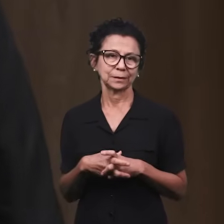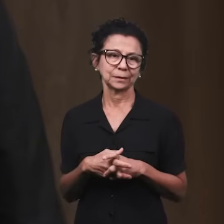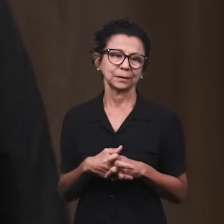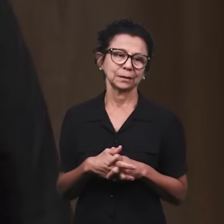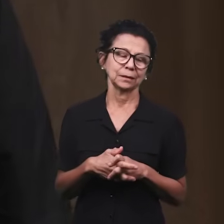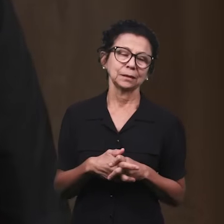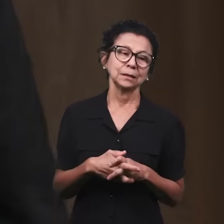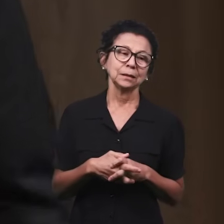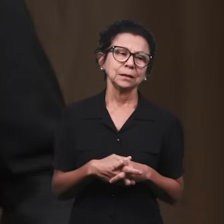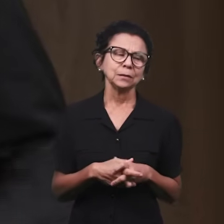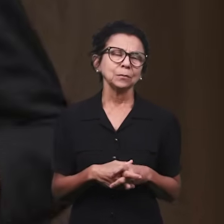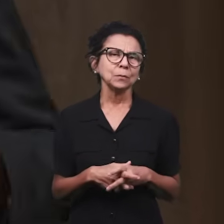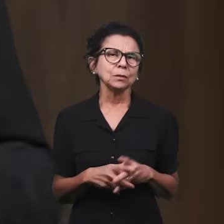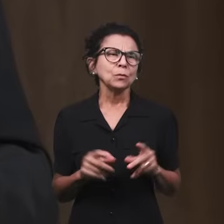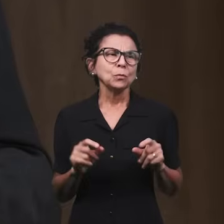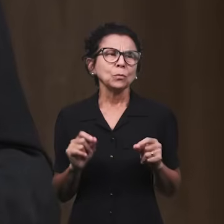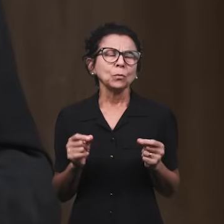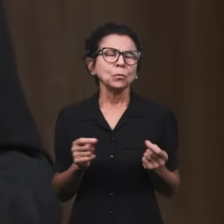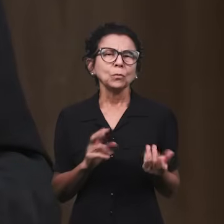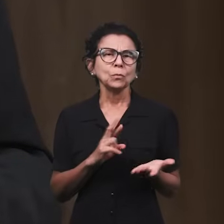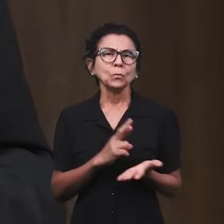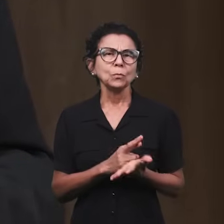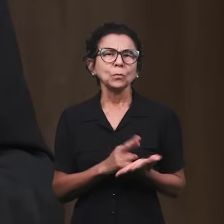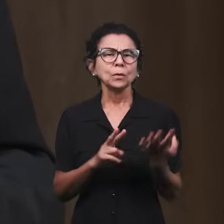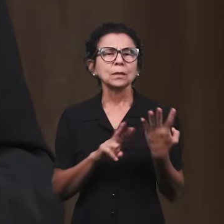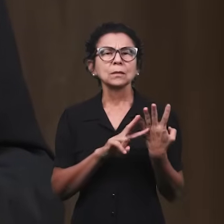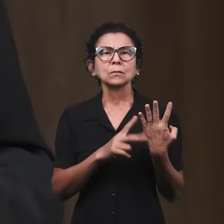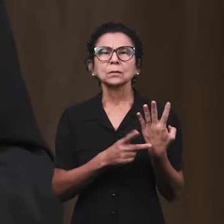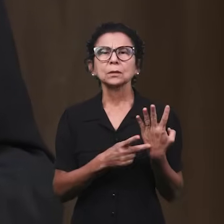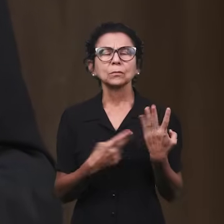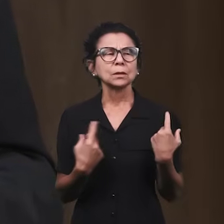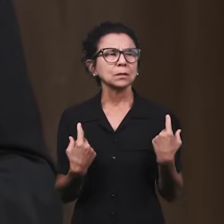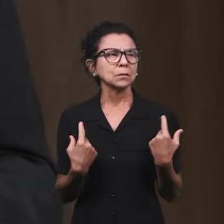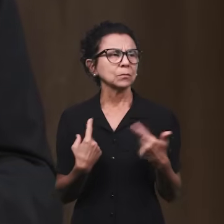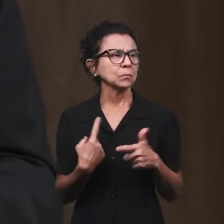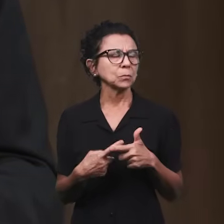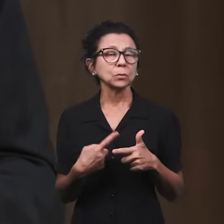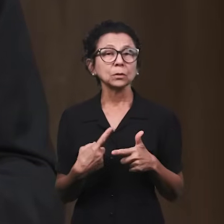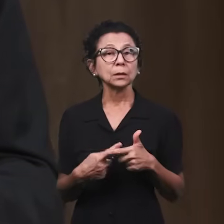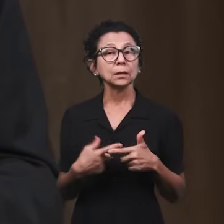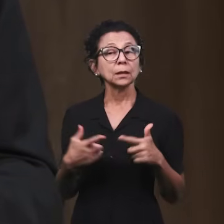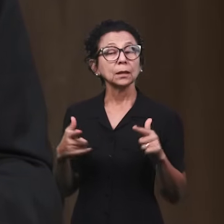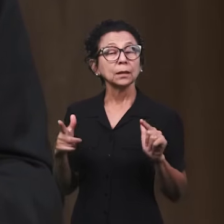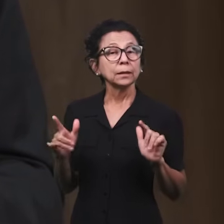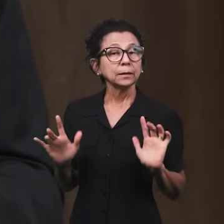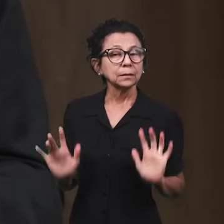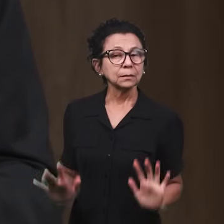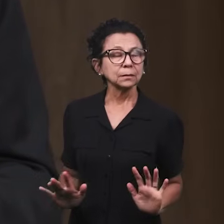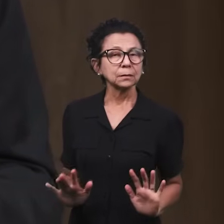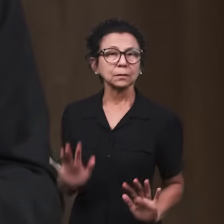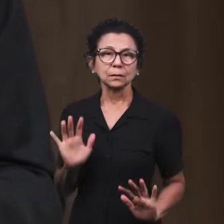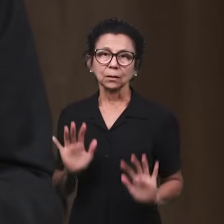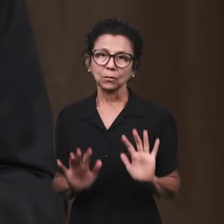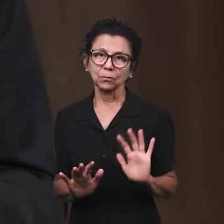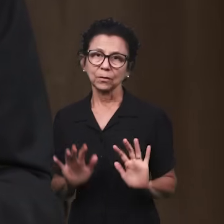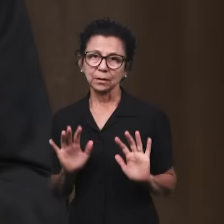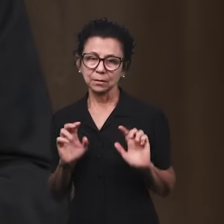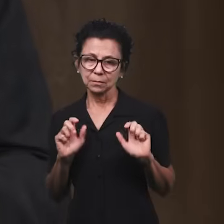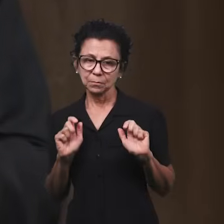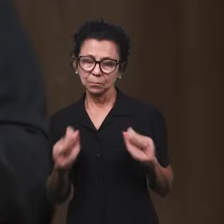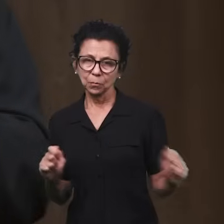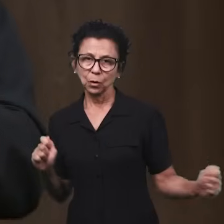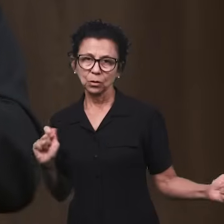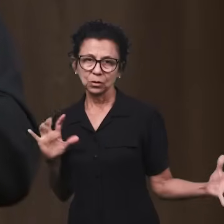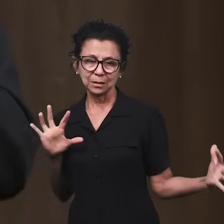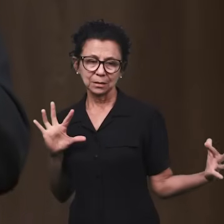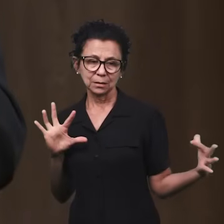pesquisando é o que causou isso depois. E às vezes essa conexão pode estar ligado a isso.